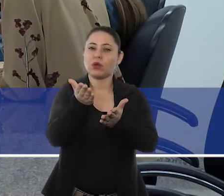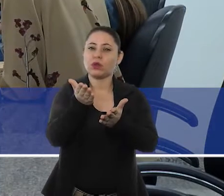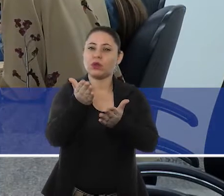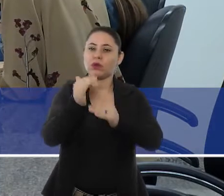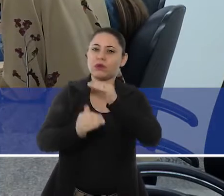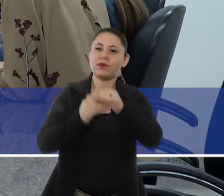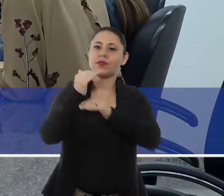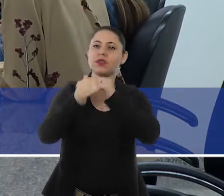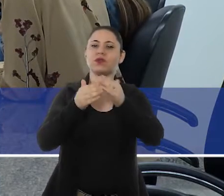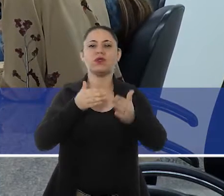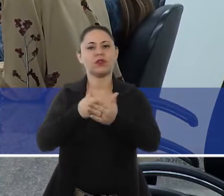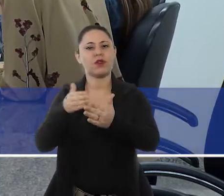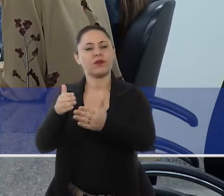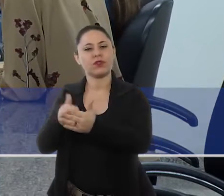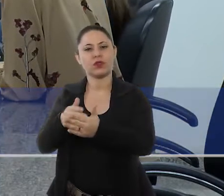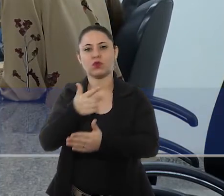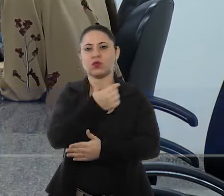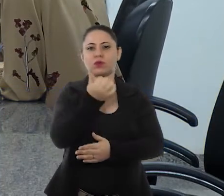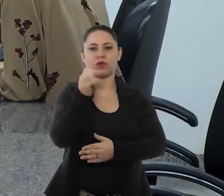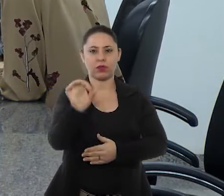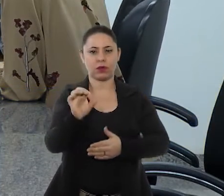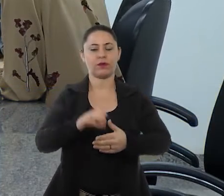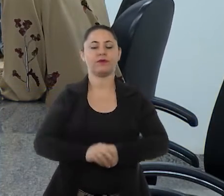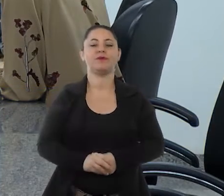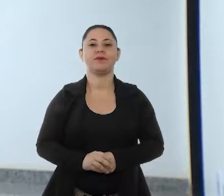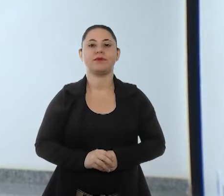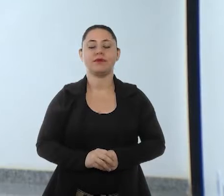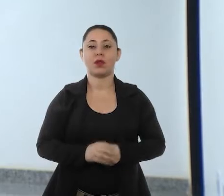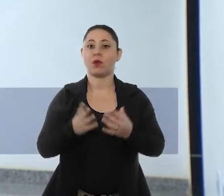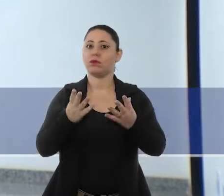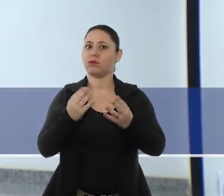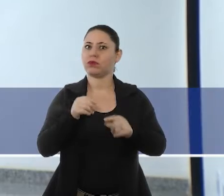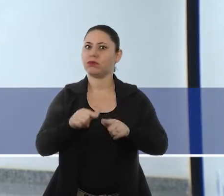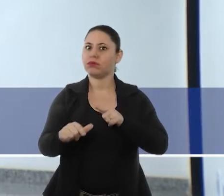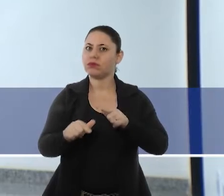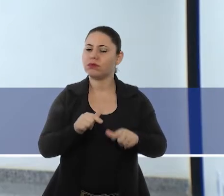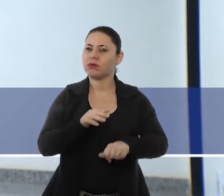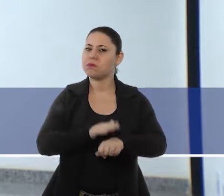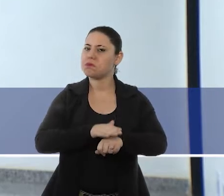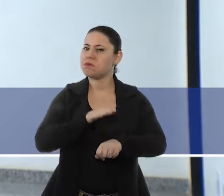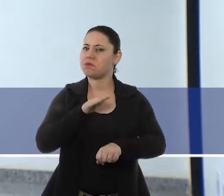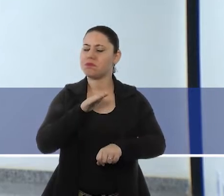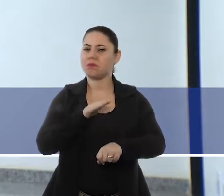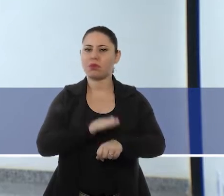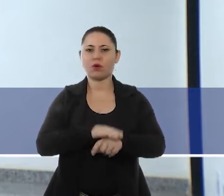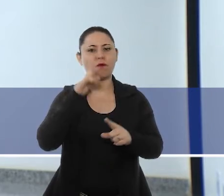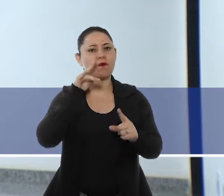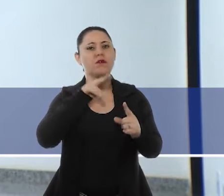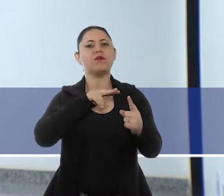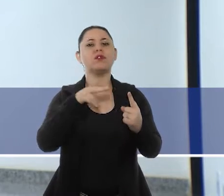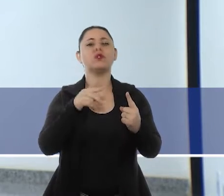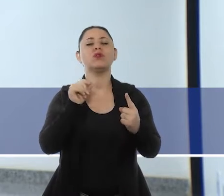sobre os principais avanços e desafios em 2019. Foi muito produtivo do ponto de vista de